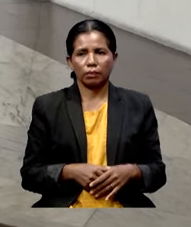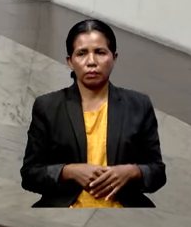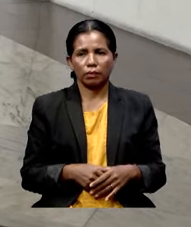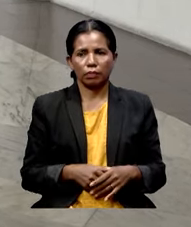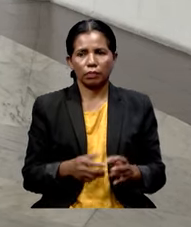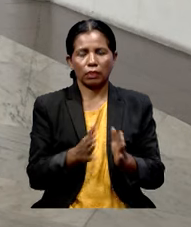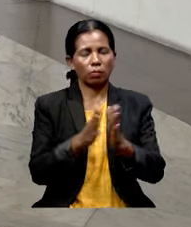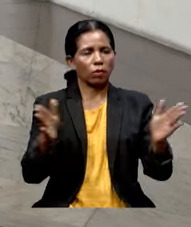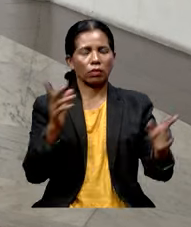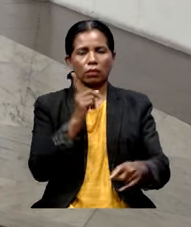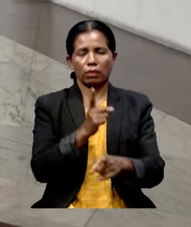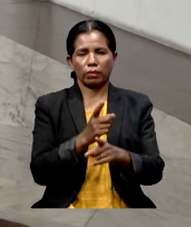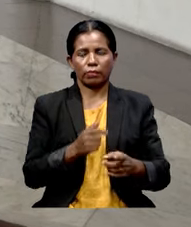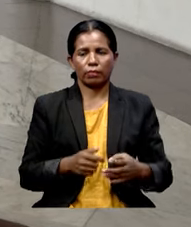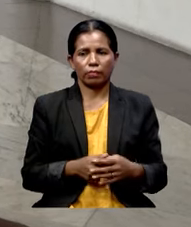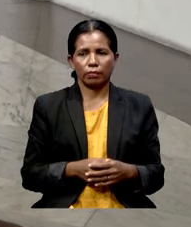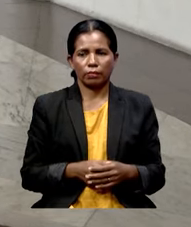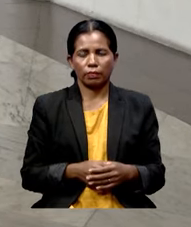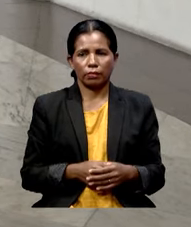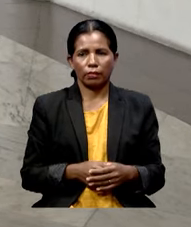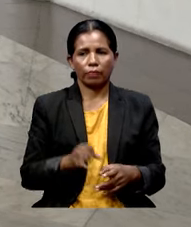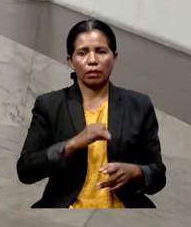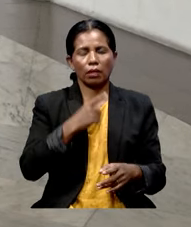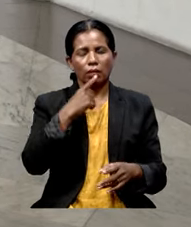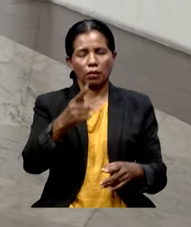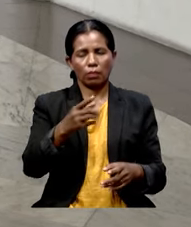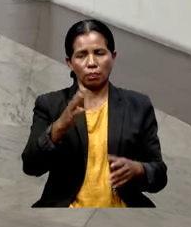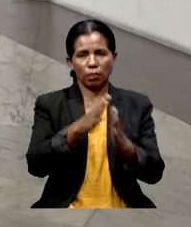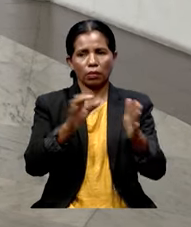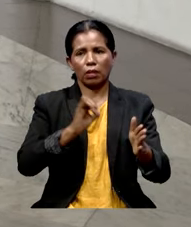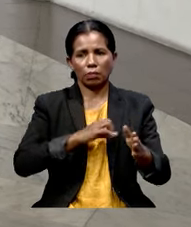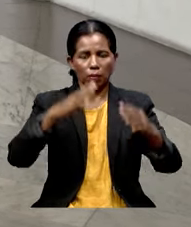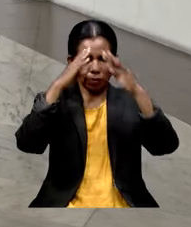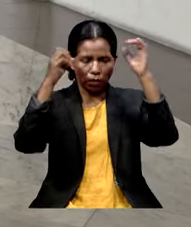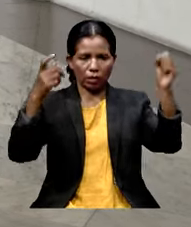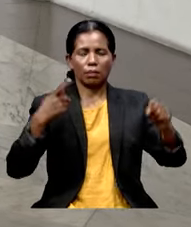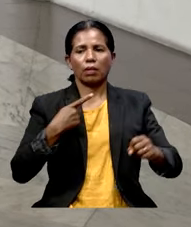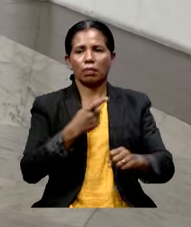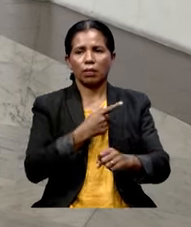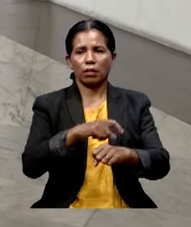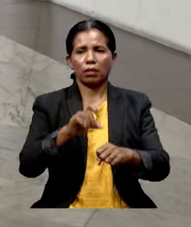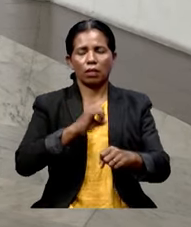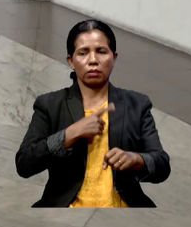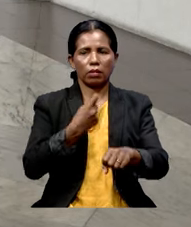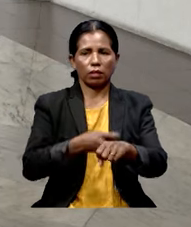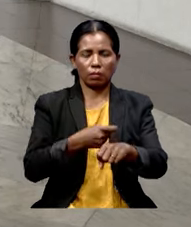BOT demais. BOT demais. Há um BOT demais também há uma do presidente do parlamento e há um